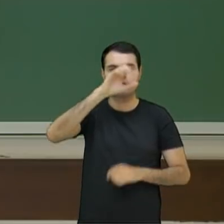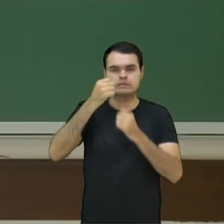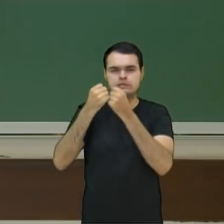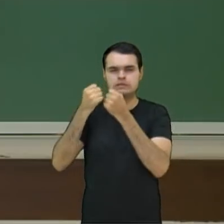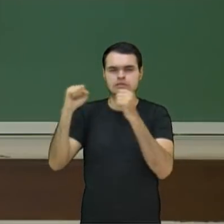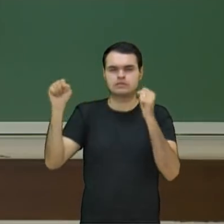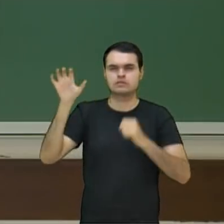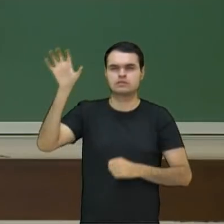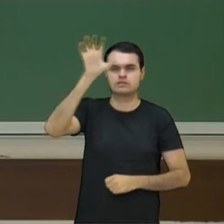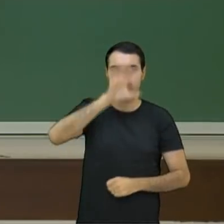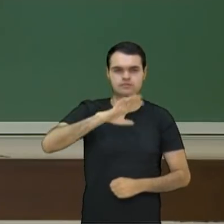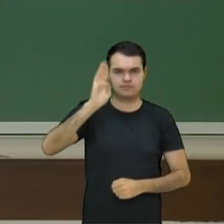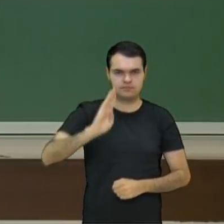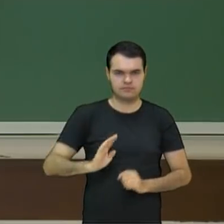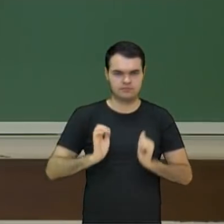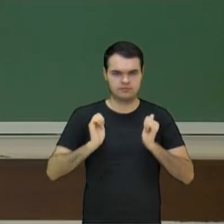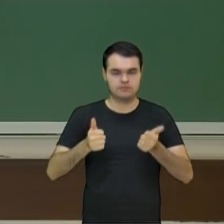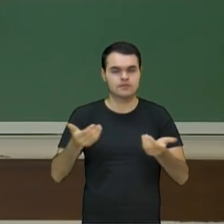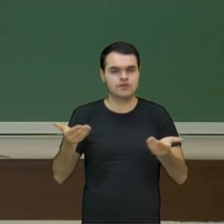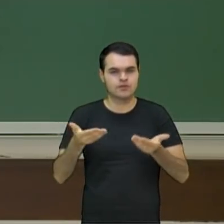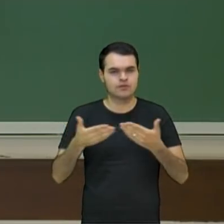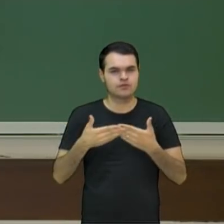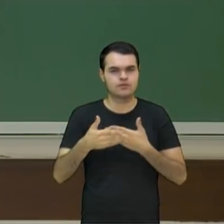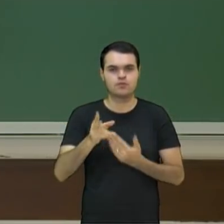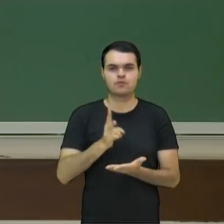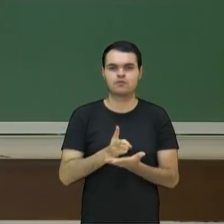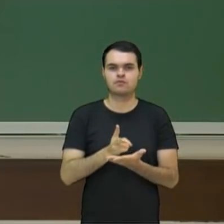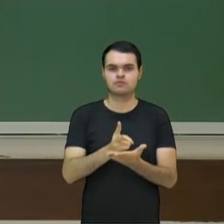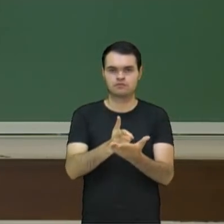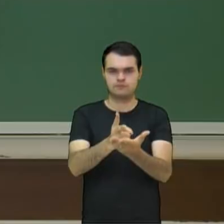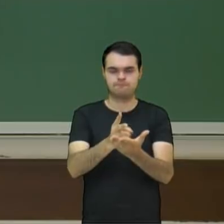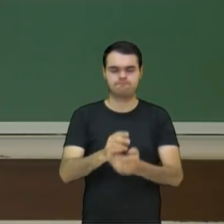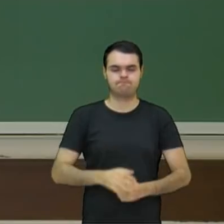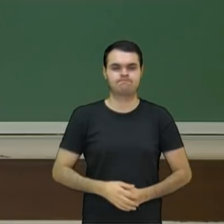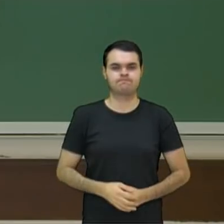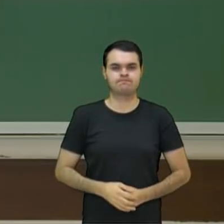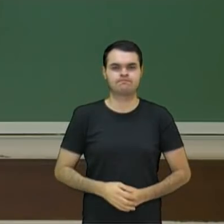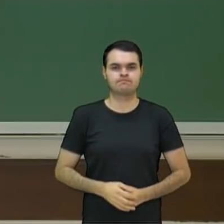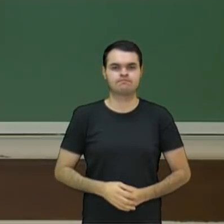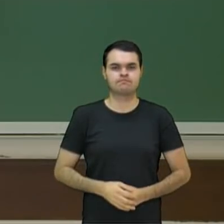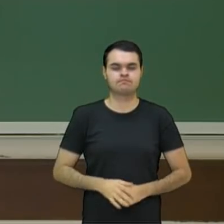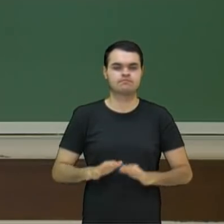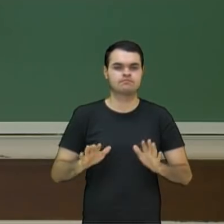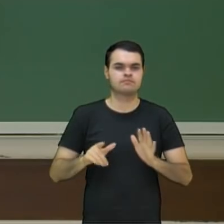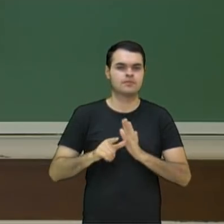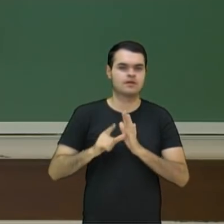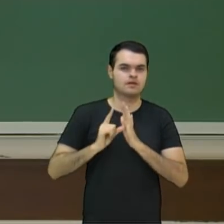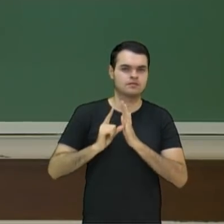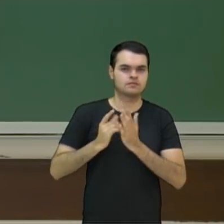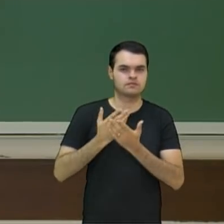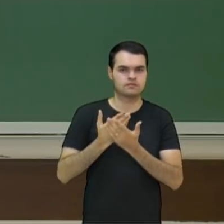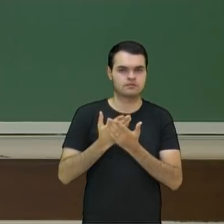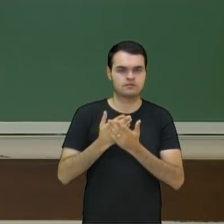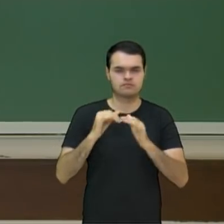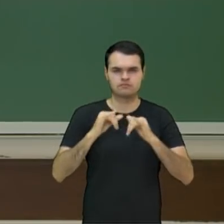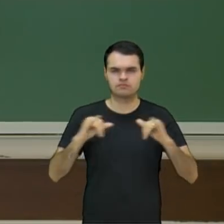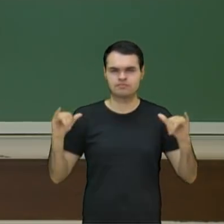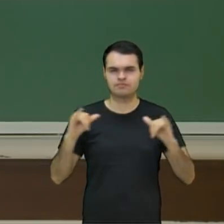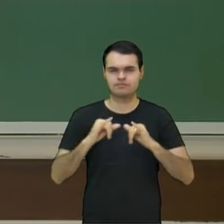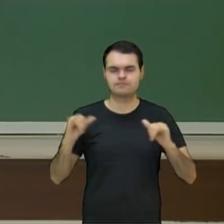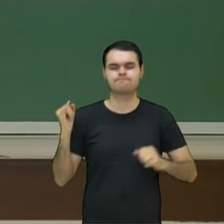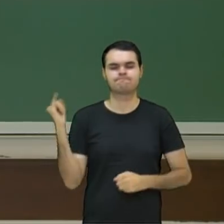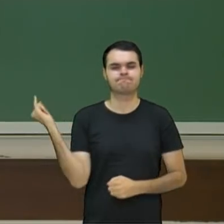brasileiras, certo? Então, a ideia é hoje dar continuidade nesse sentido. Mas antes de a gente começar a nossa aula, temos aqueles recadinhos